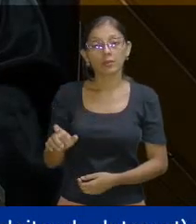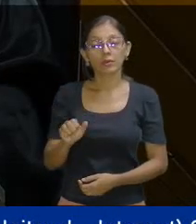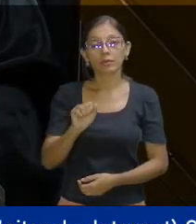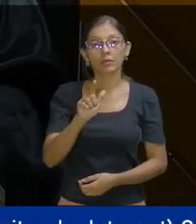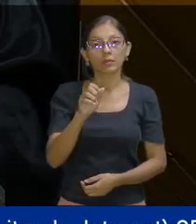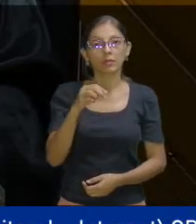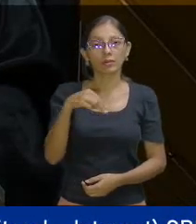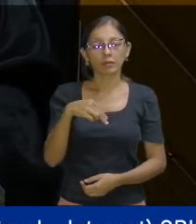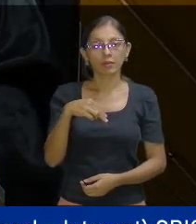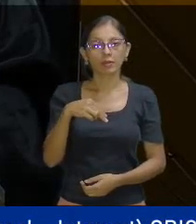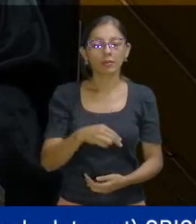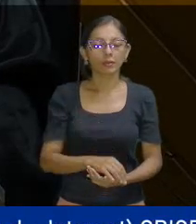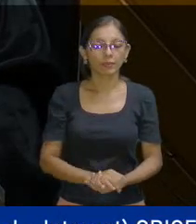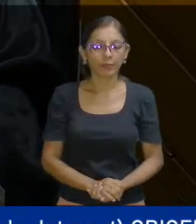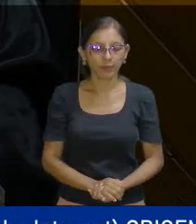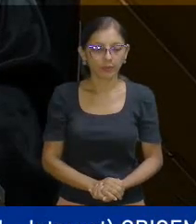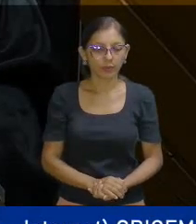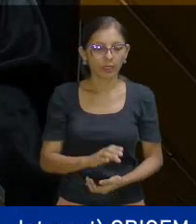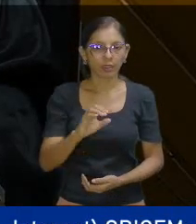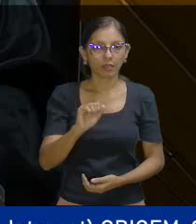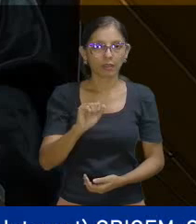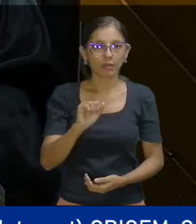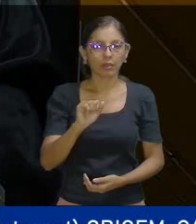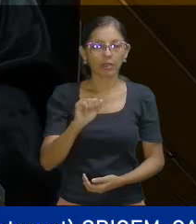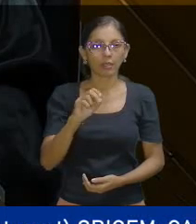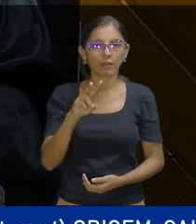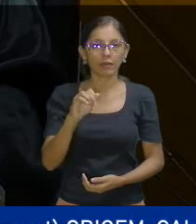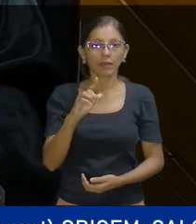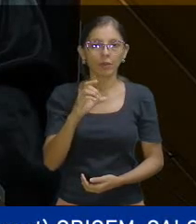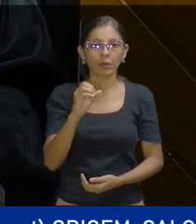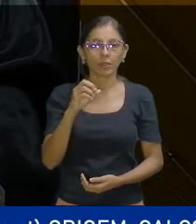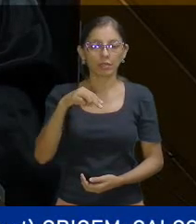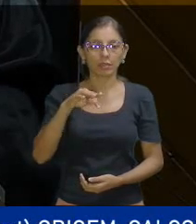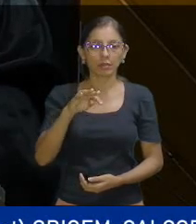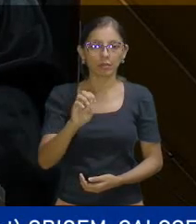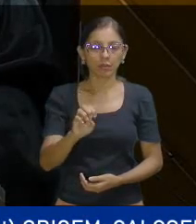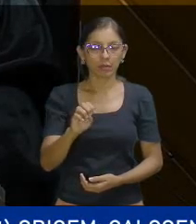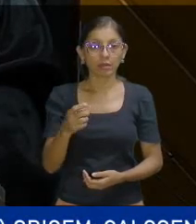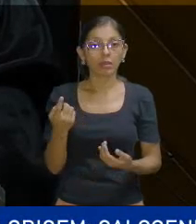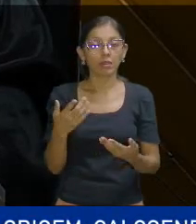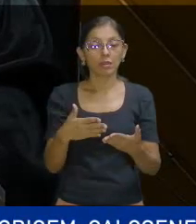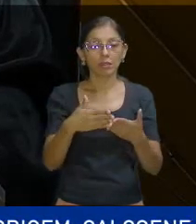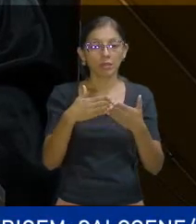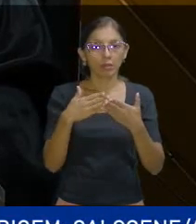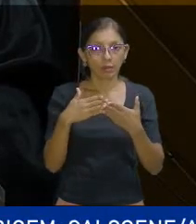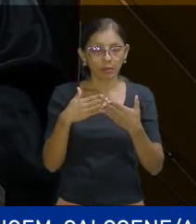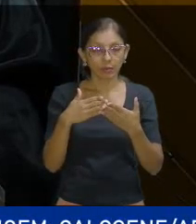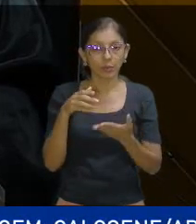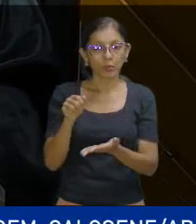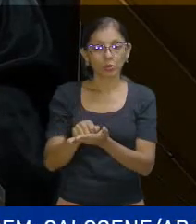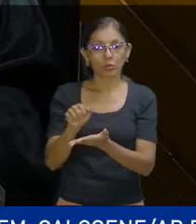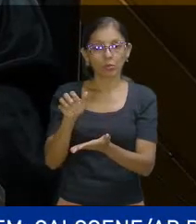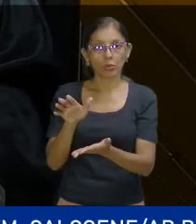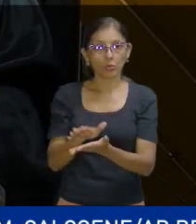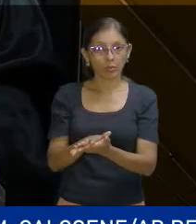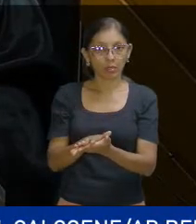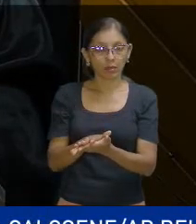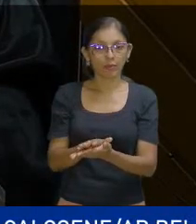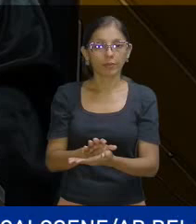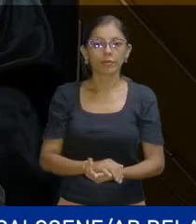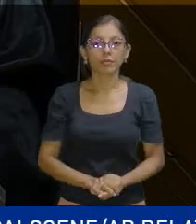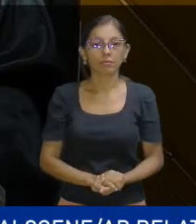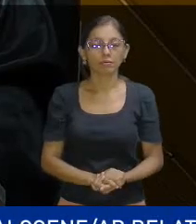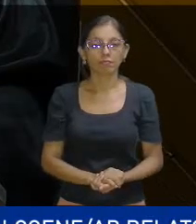06001552-80.2024. Origem Calçuene, barra P, relator juiz Rivaldo Valente. Propaganda eleitoral irregular de R$ 20.000